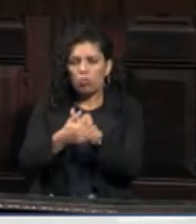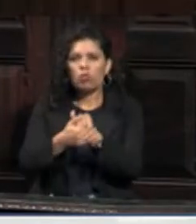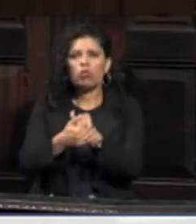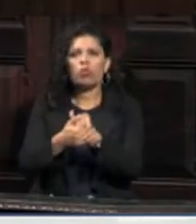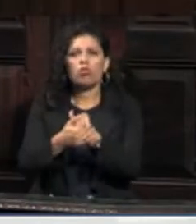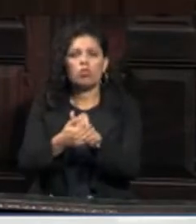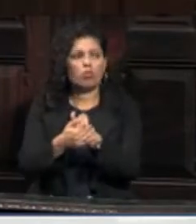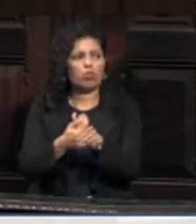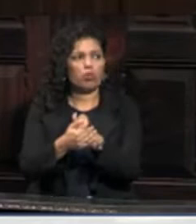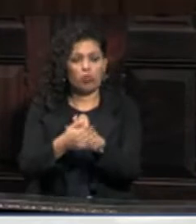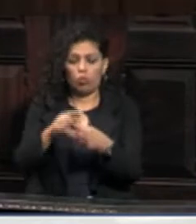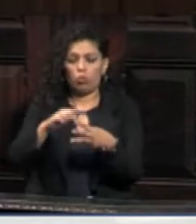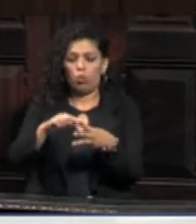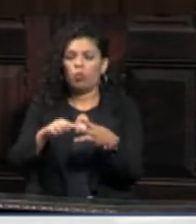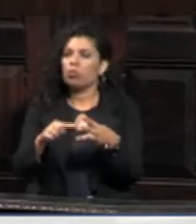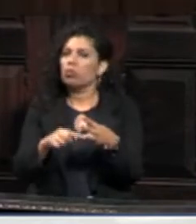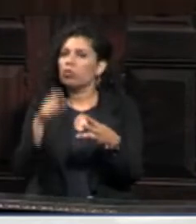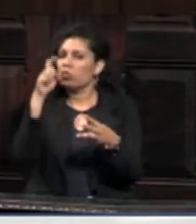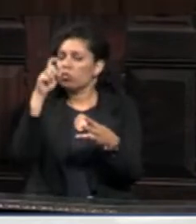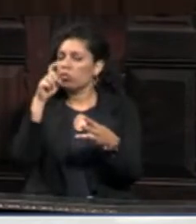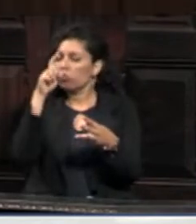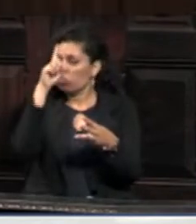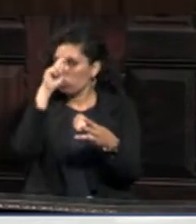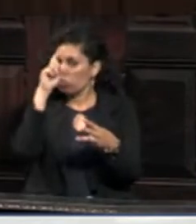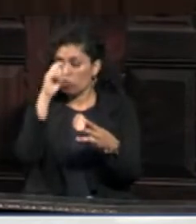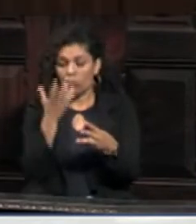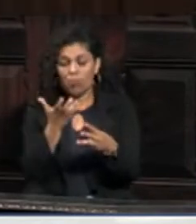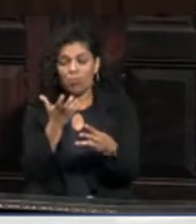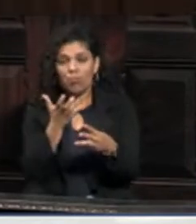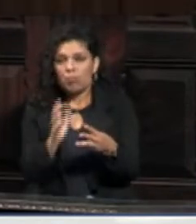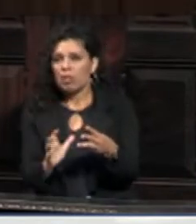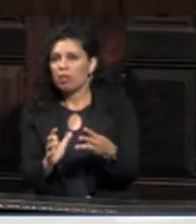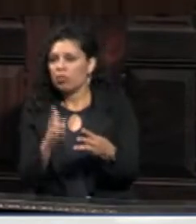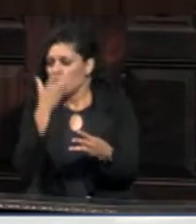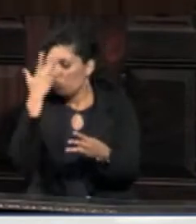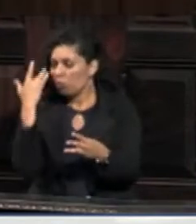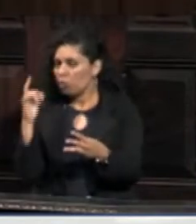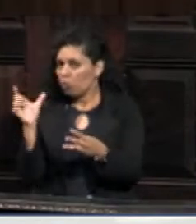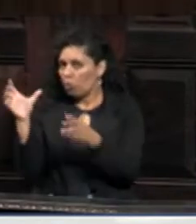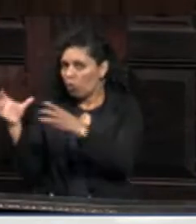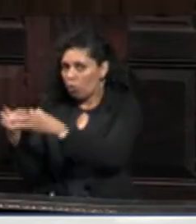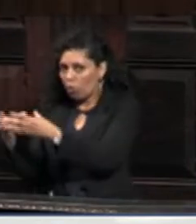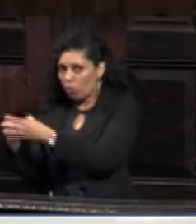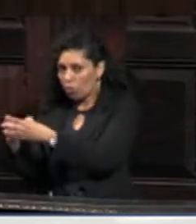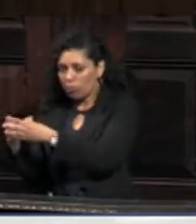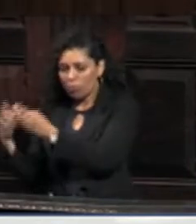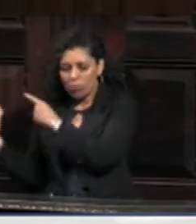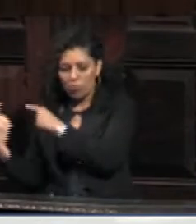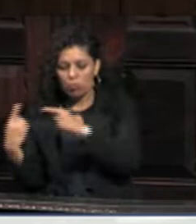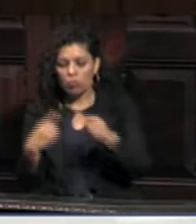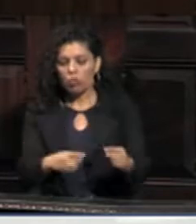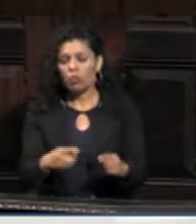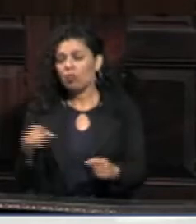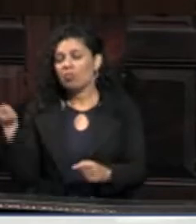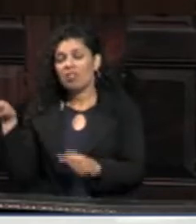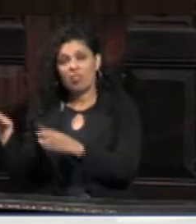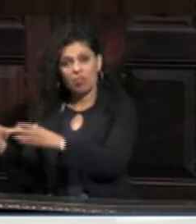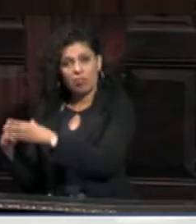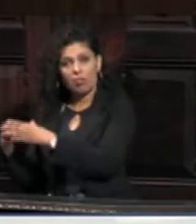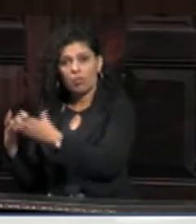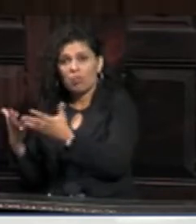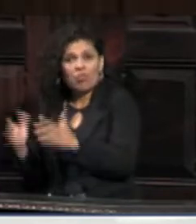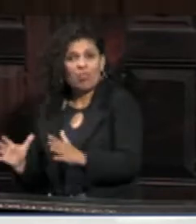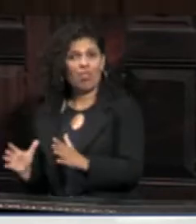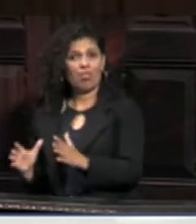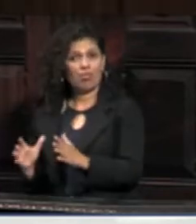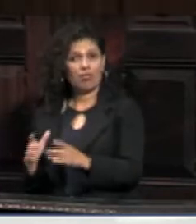nas 3 redes, que não tem o interesse que essa rede de saúde funcione